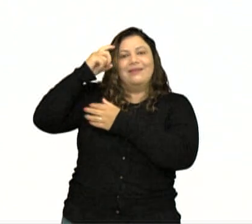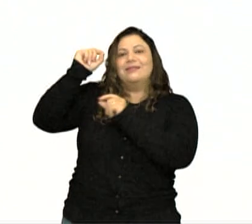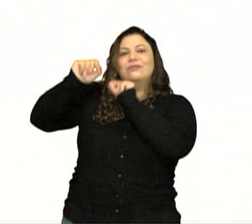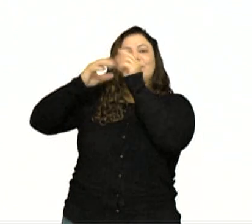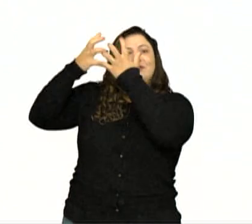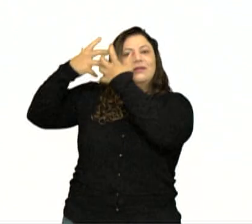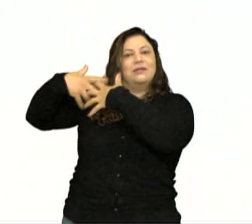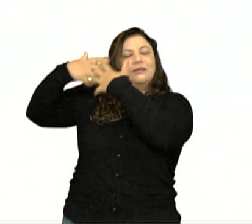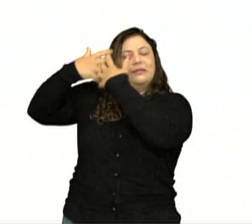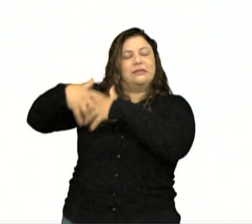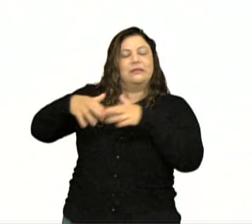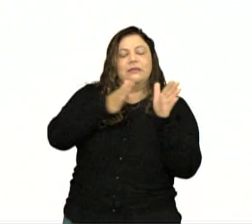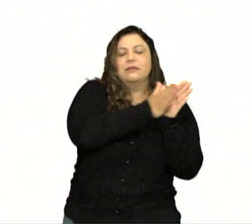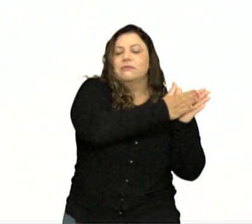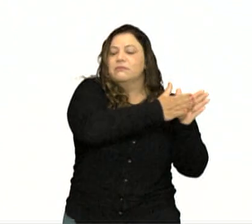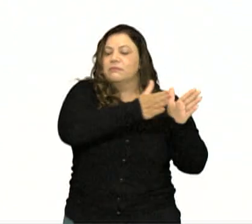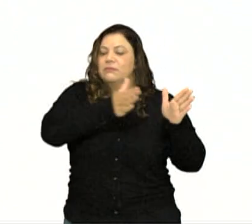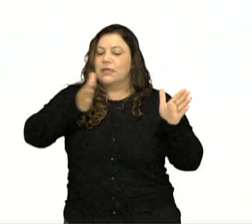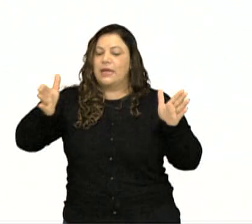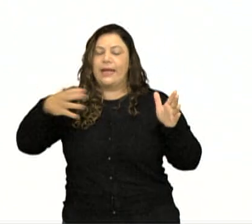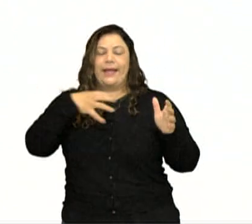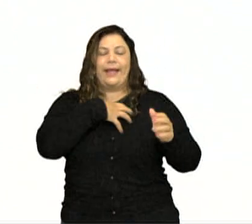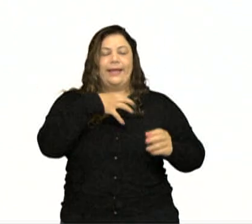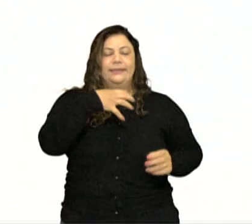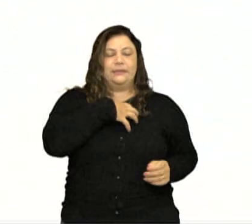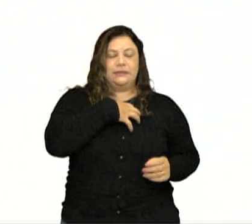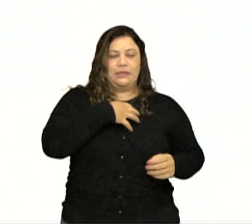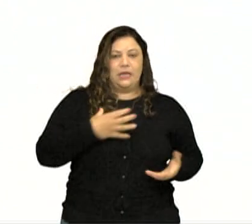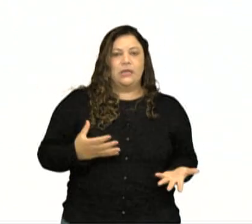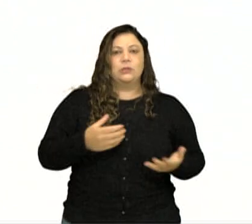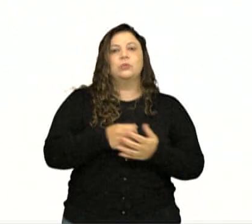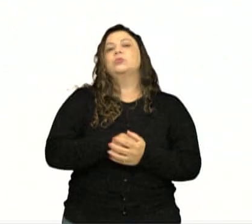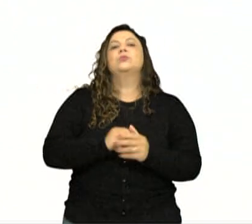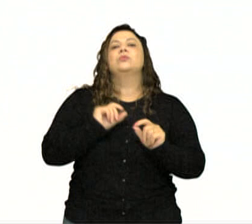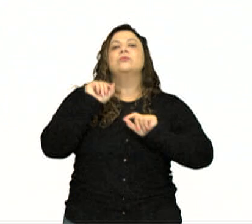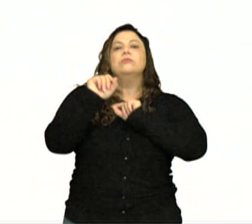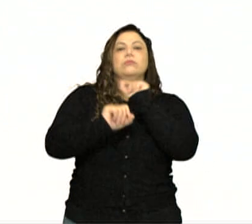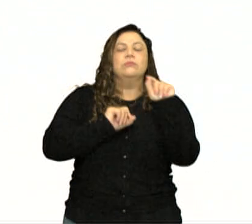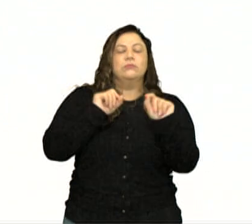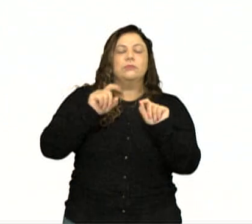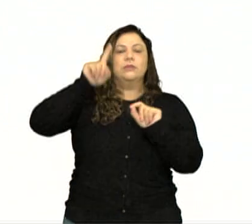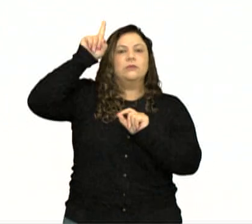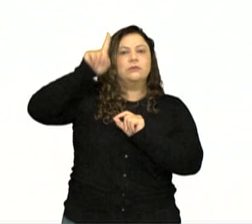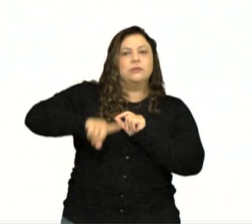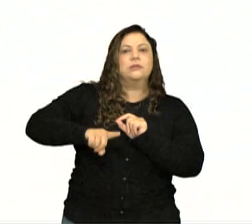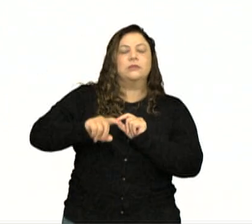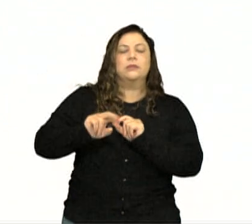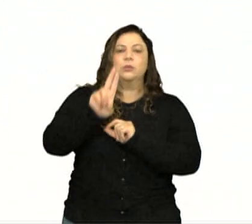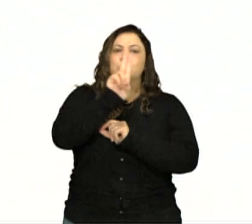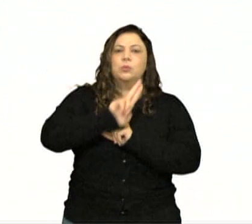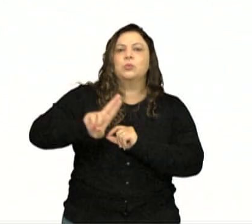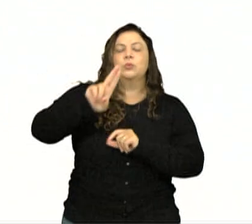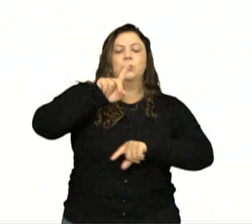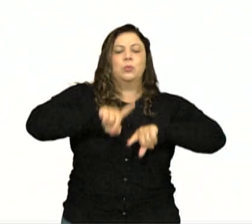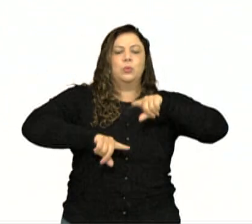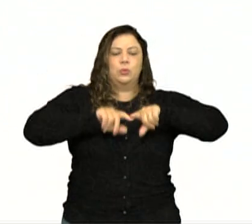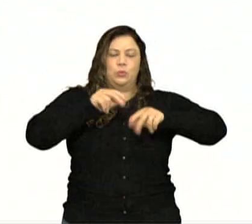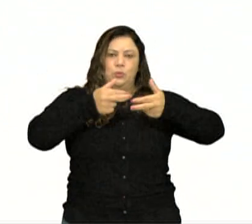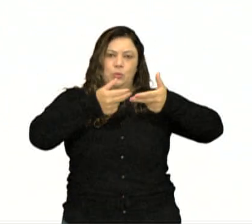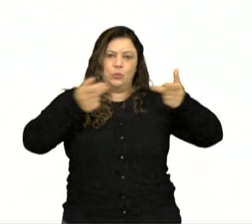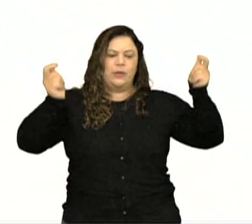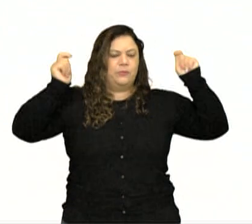ter passado pelos sentidos. Então, os sentidos, eles são esse instrumento, o órgão que vai